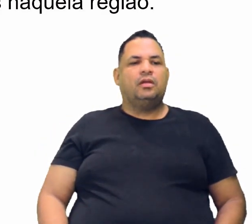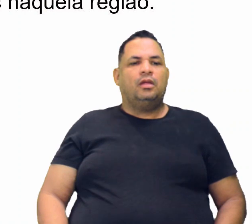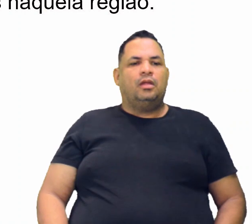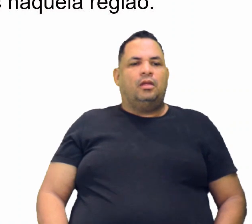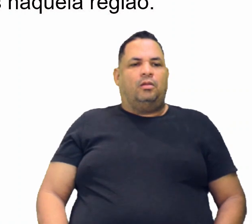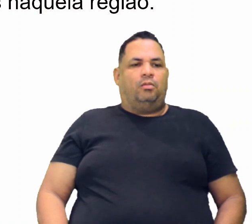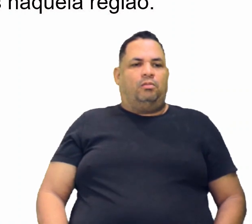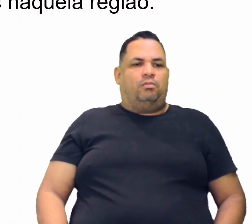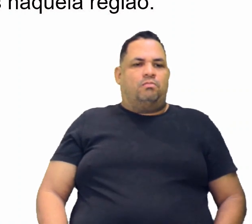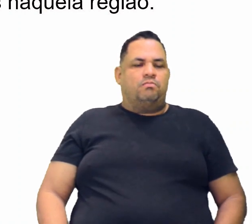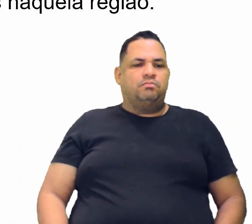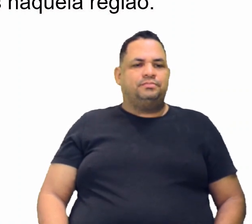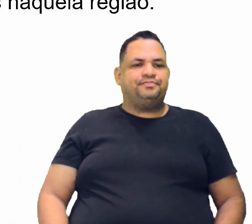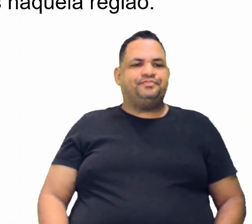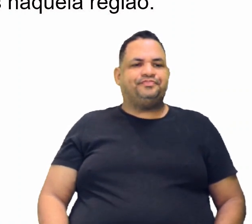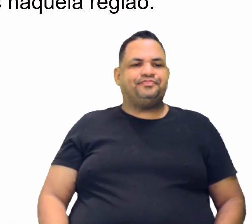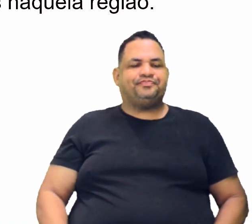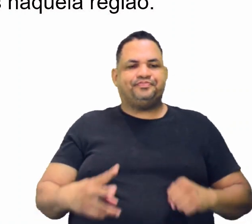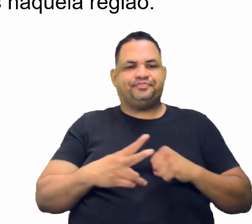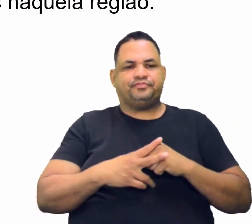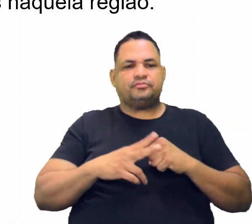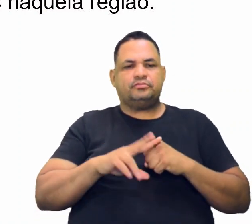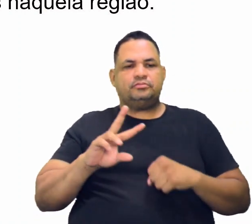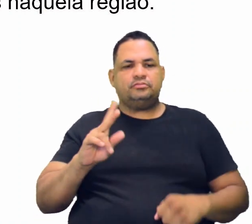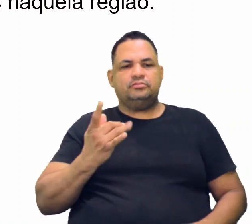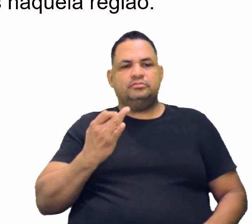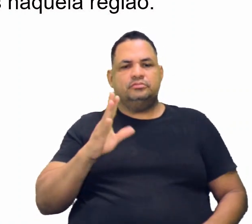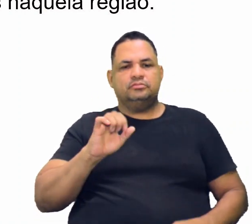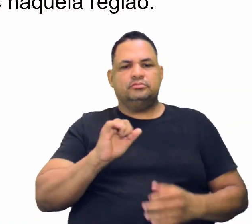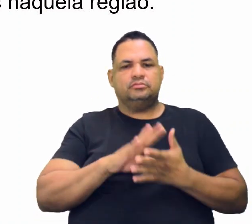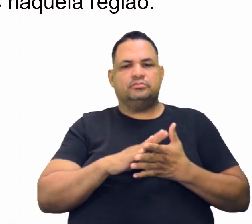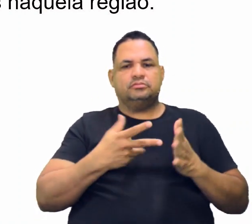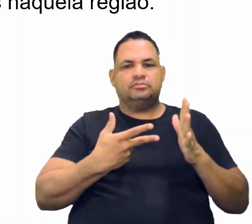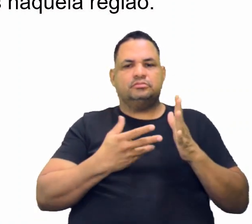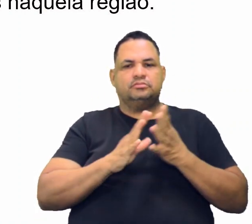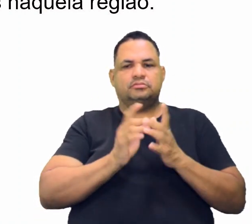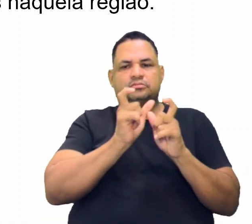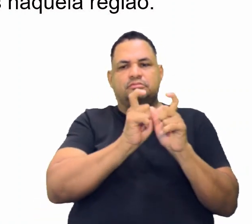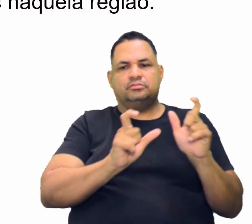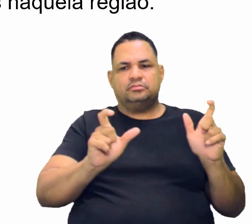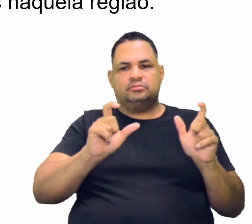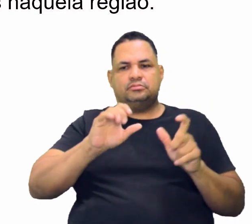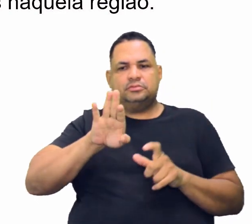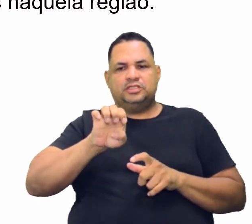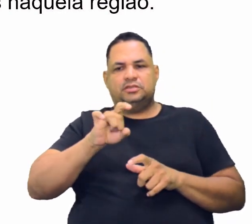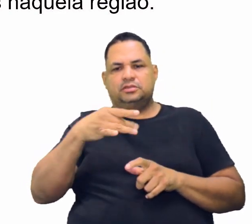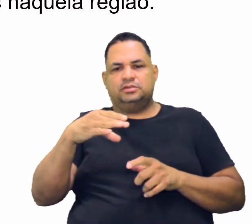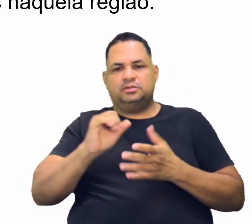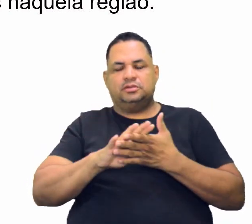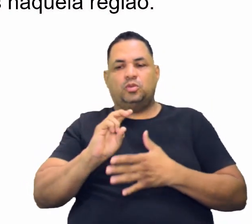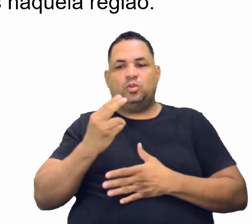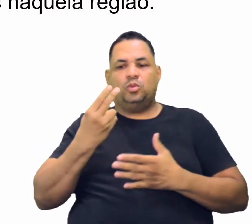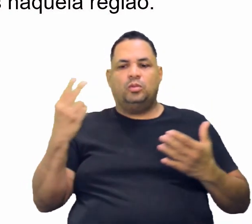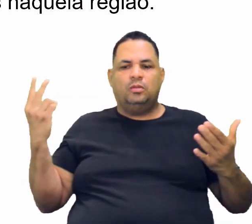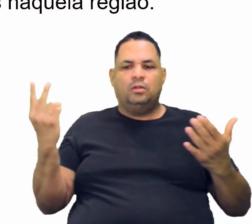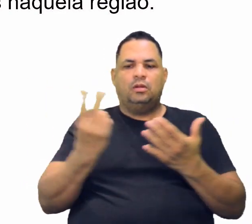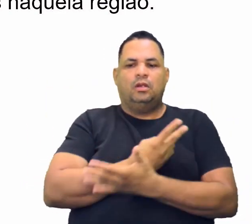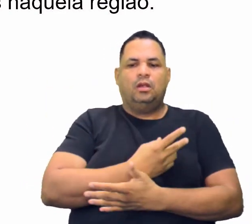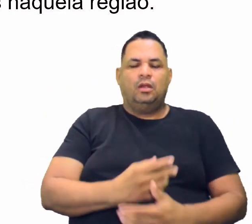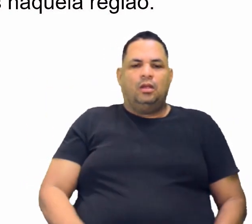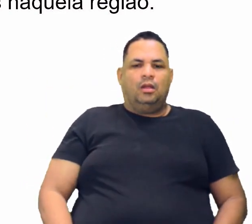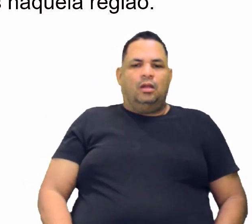Então o verbo haver impessoal quando é sinônimo de existir ou acontecer, tá? Eu até cantava uma